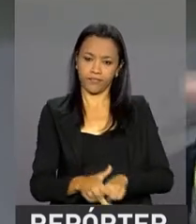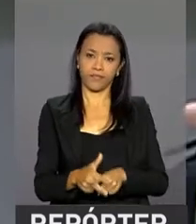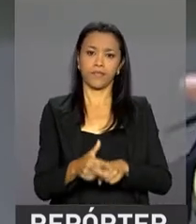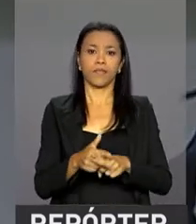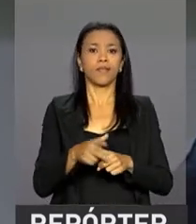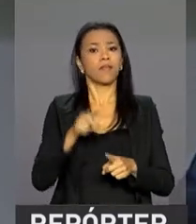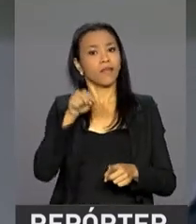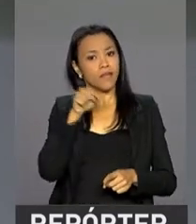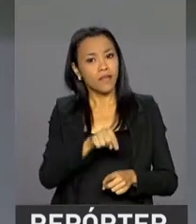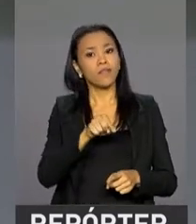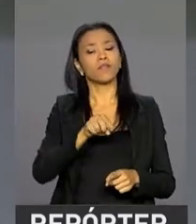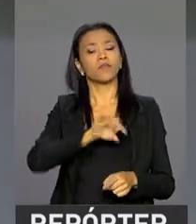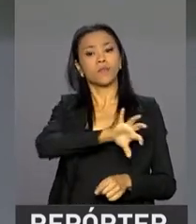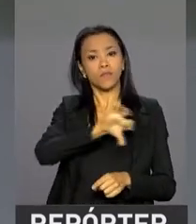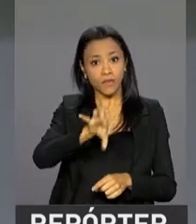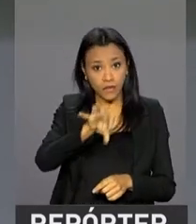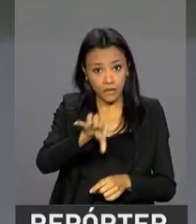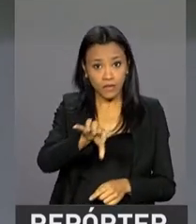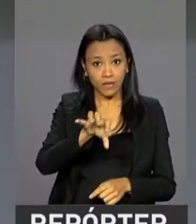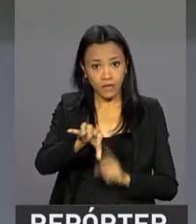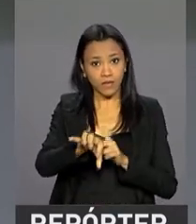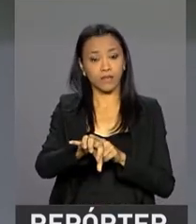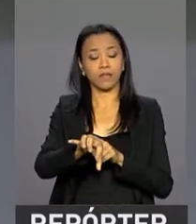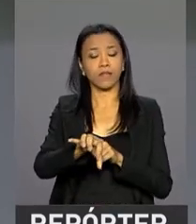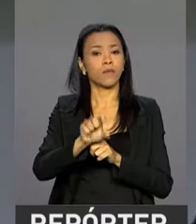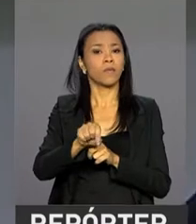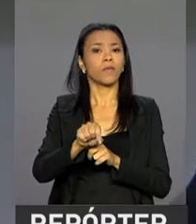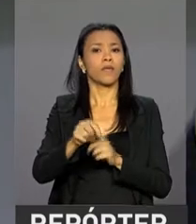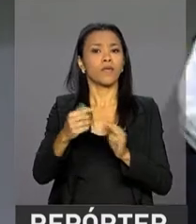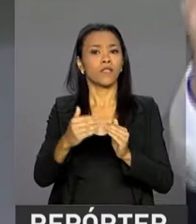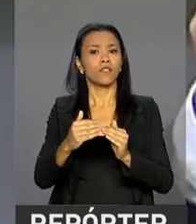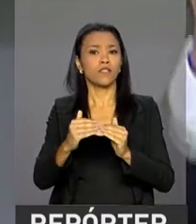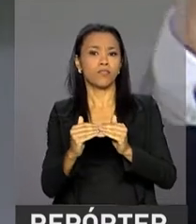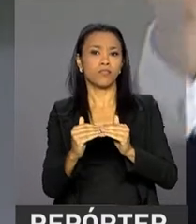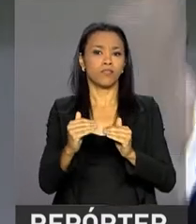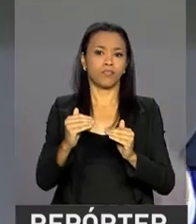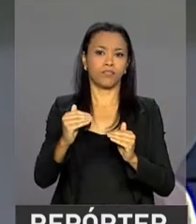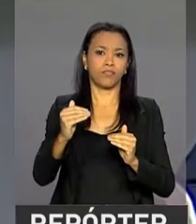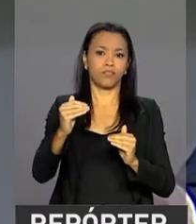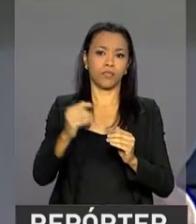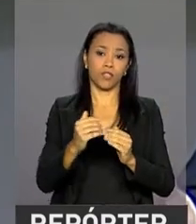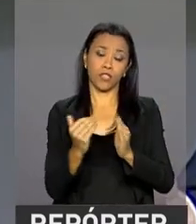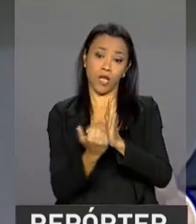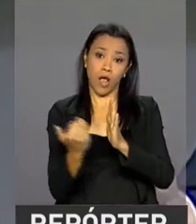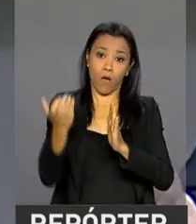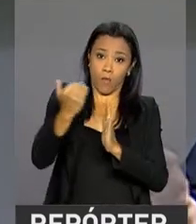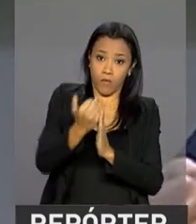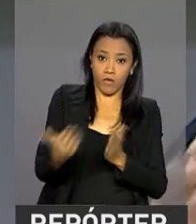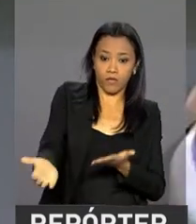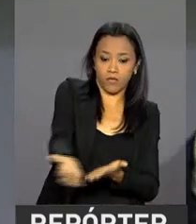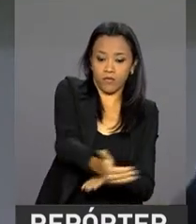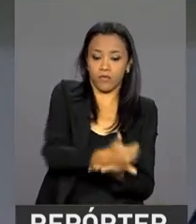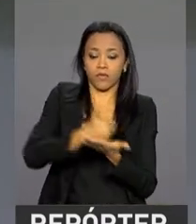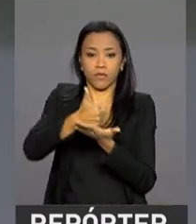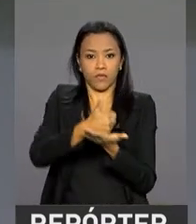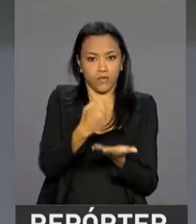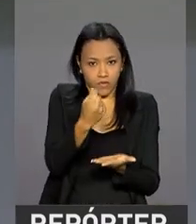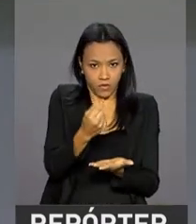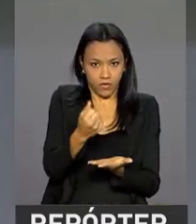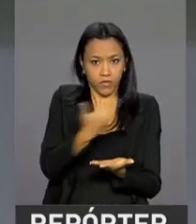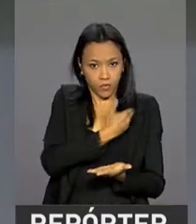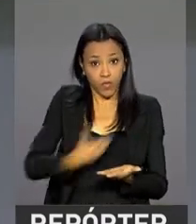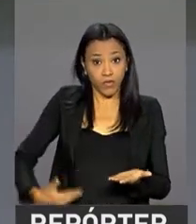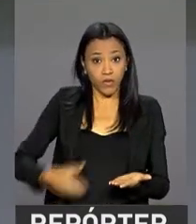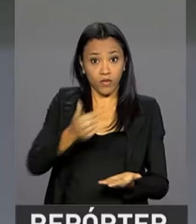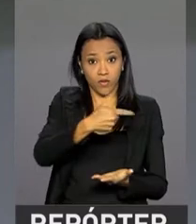que impactam também a estimativa de crescimento da receita em 2018. Então, somados